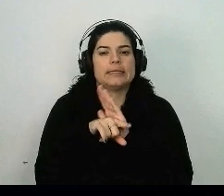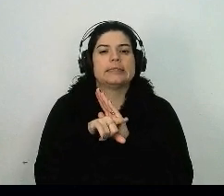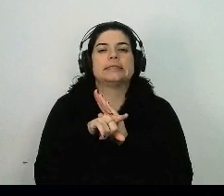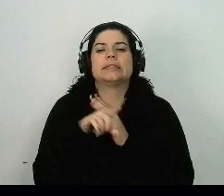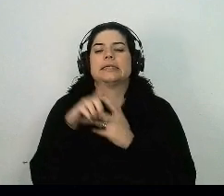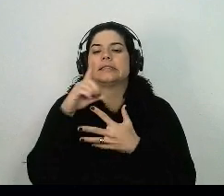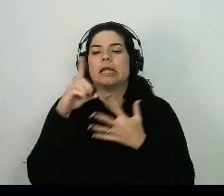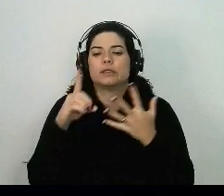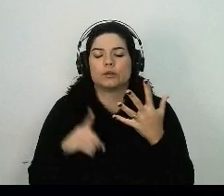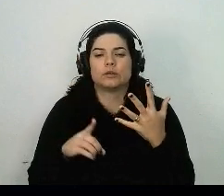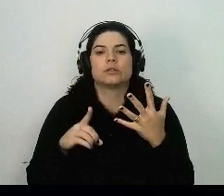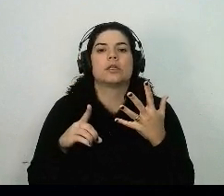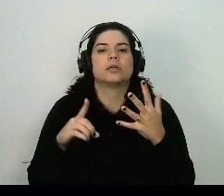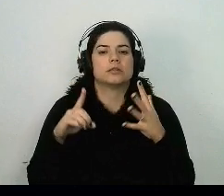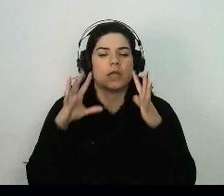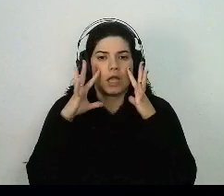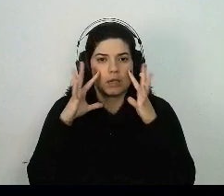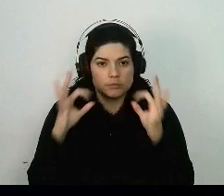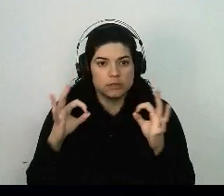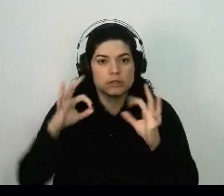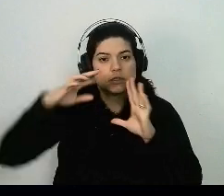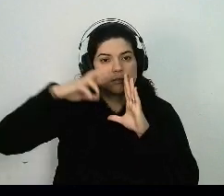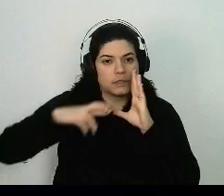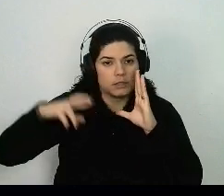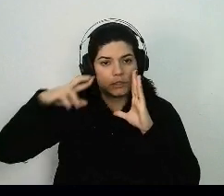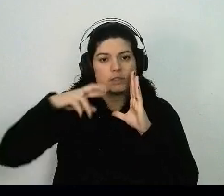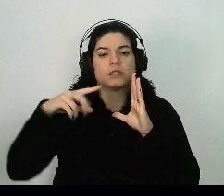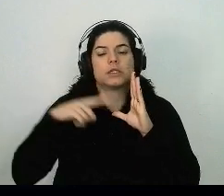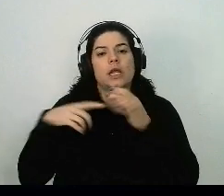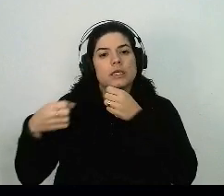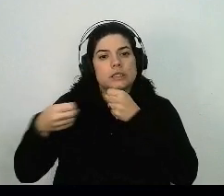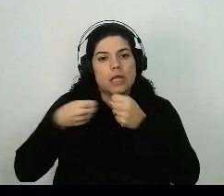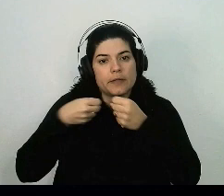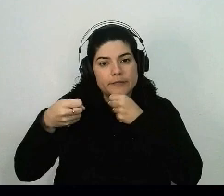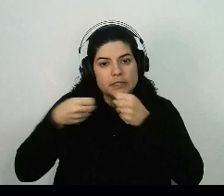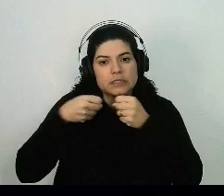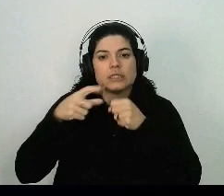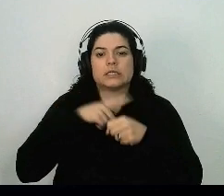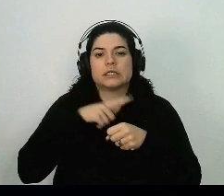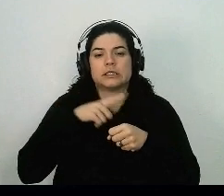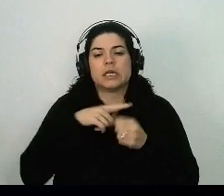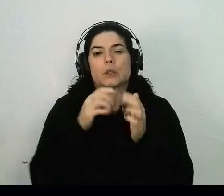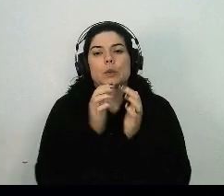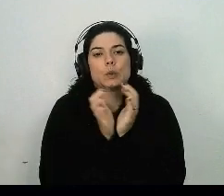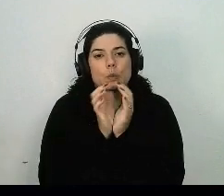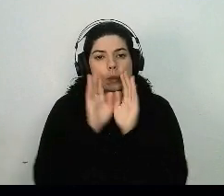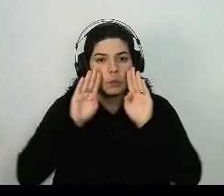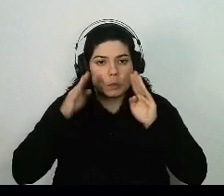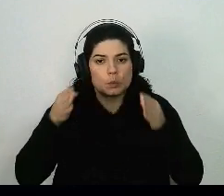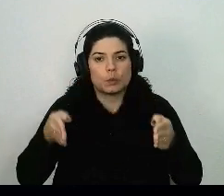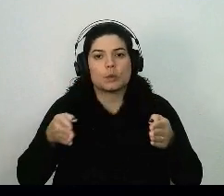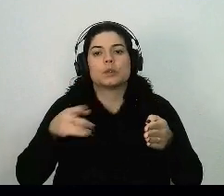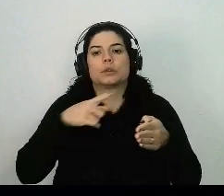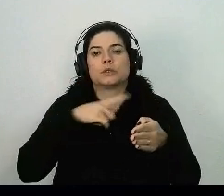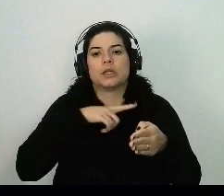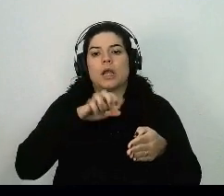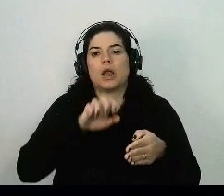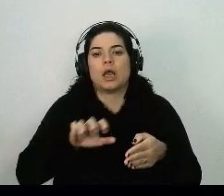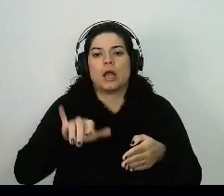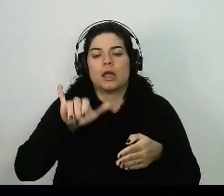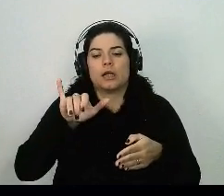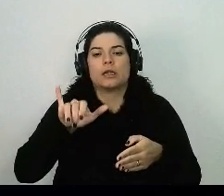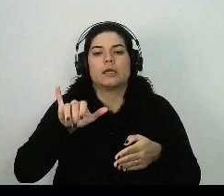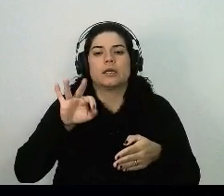observação, questionários, entrevistas individuais, User Journey Map, grupos focais, eye tracking, testes AB, teste de tempo